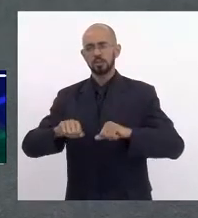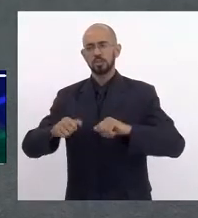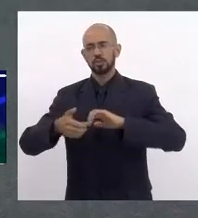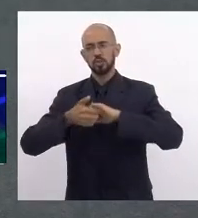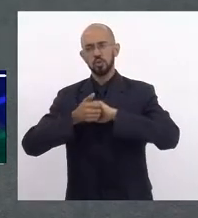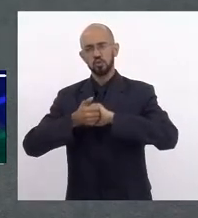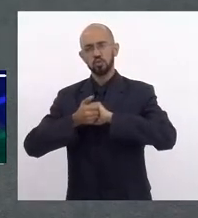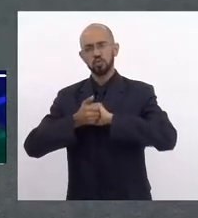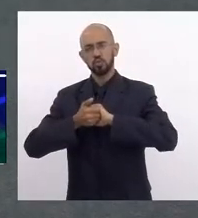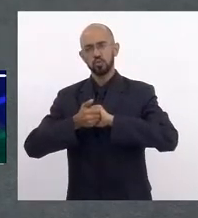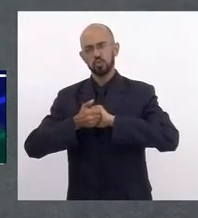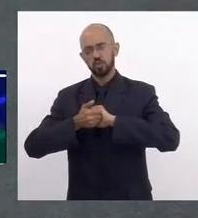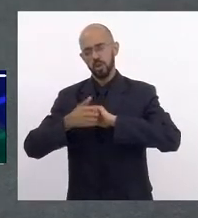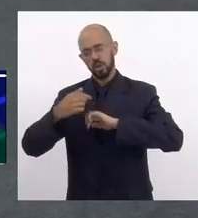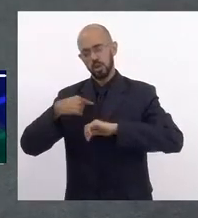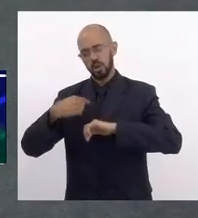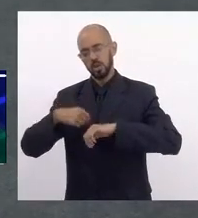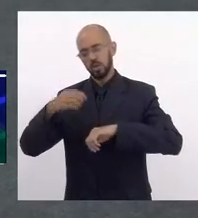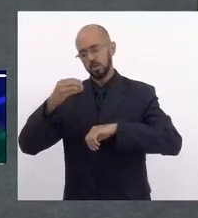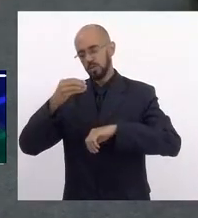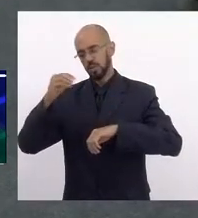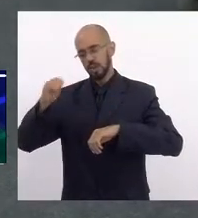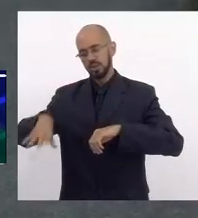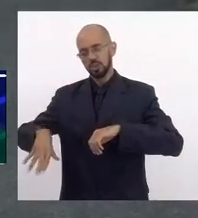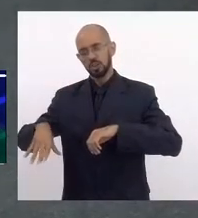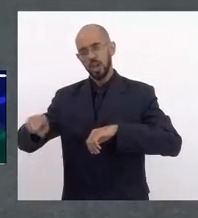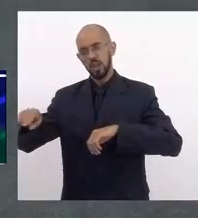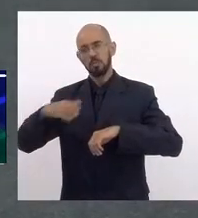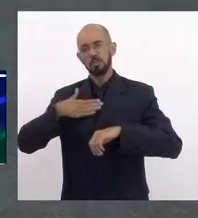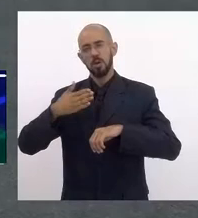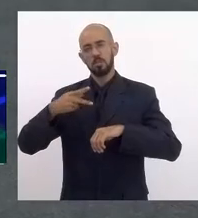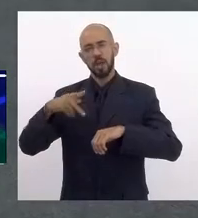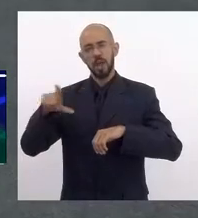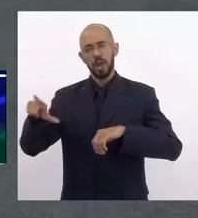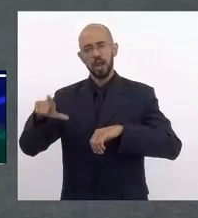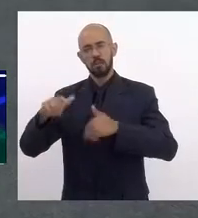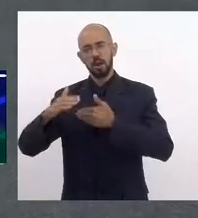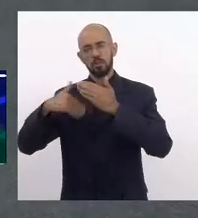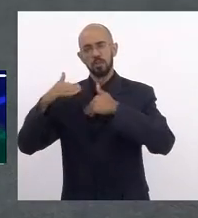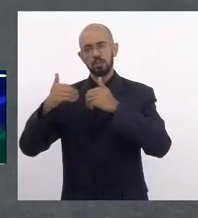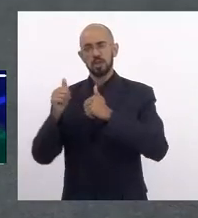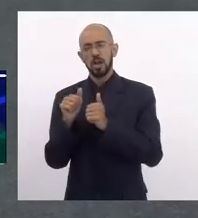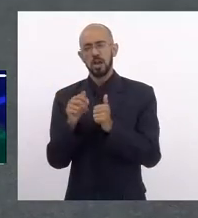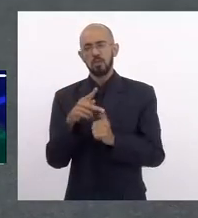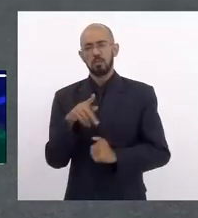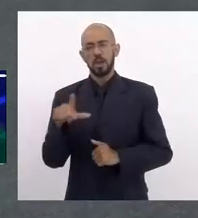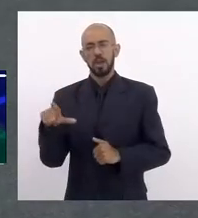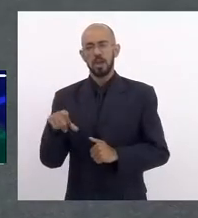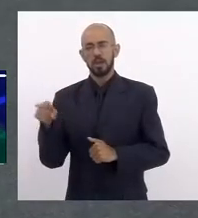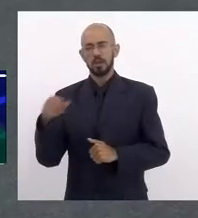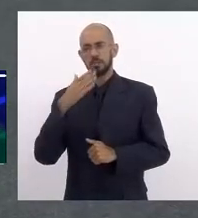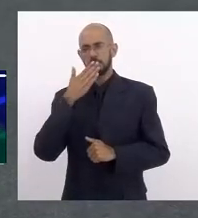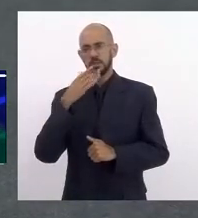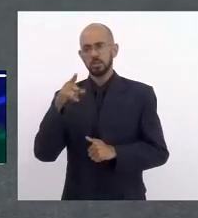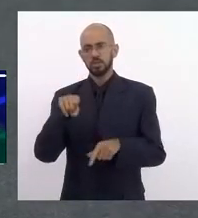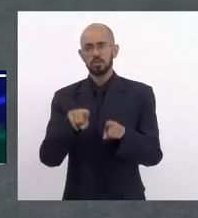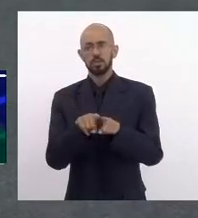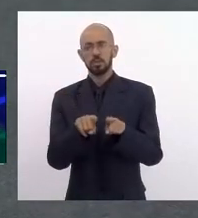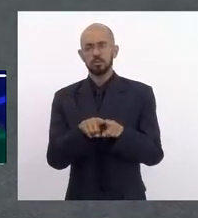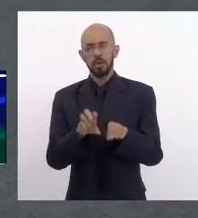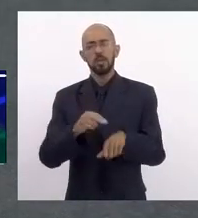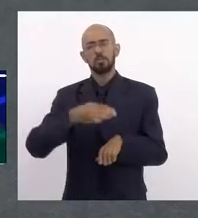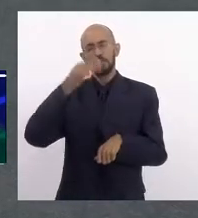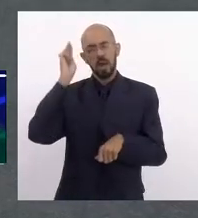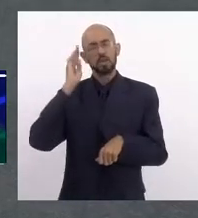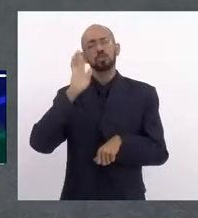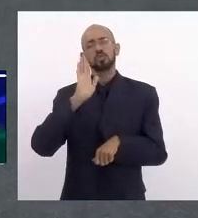aqui abrindo mão do meu projeto para avançar com o projeto do deputado Márcio Pacheco e pedindo aqui ao Márcio, que já foi